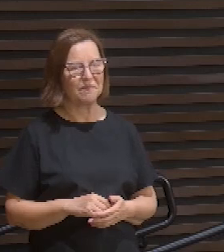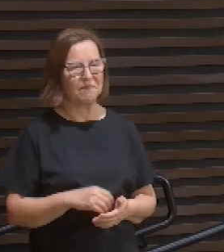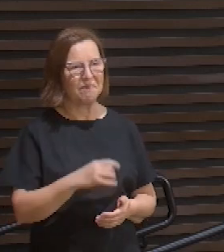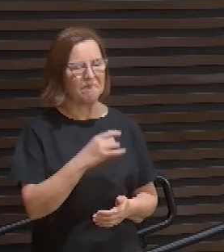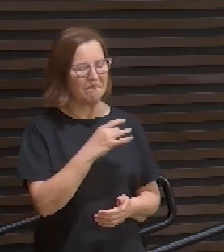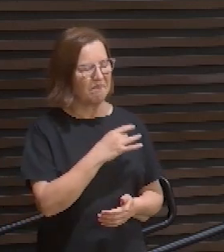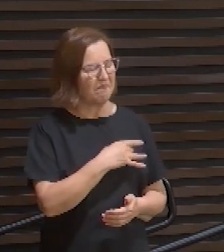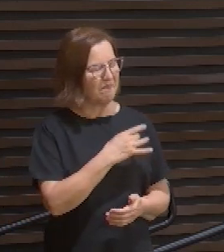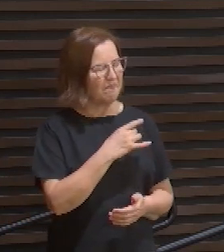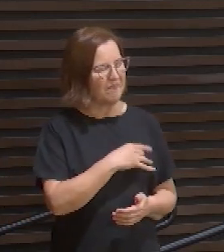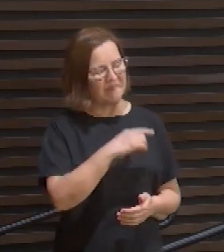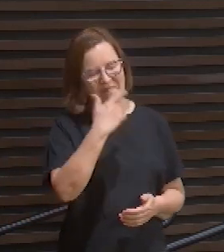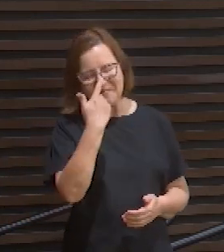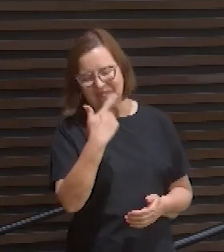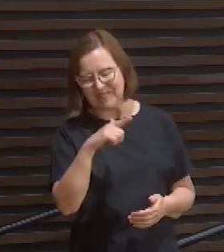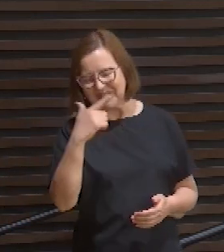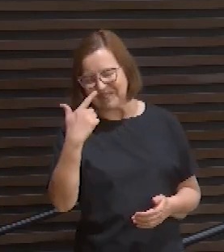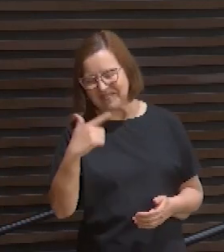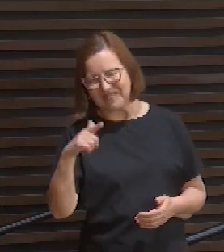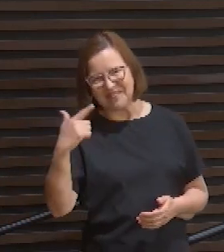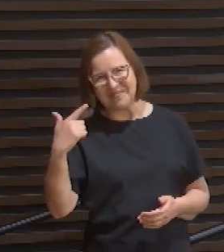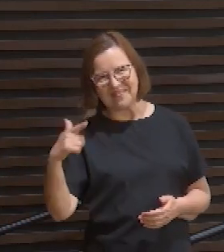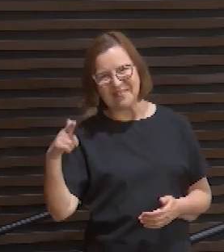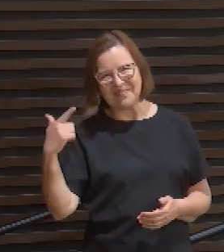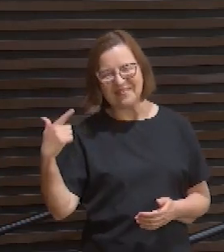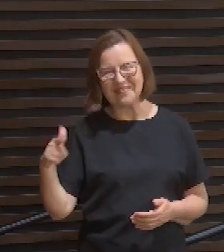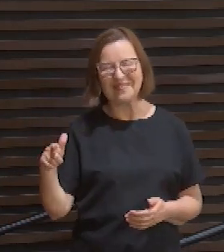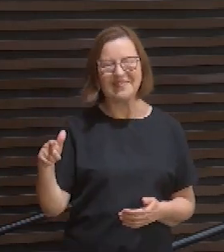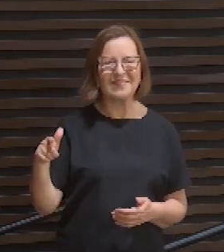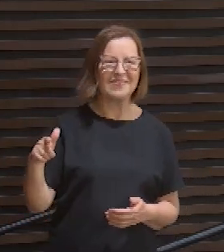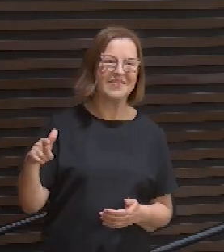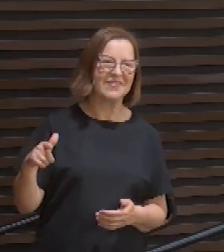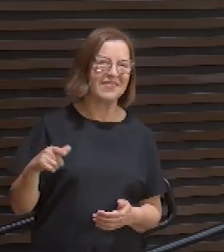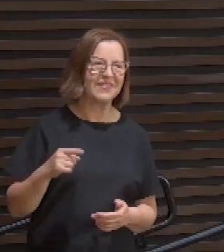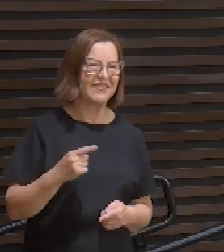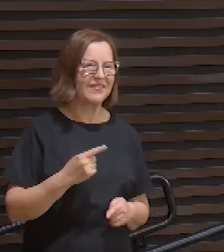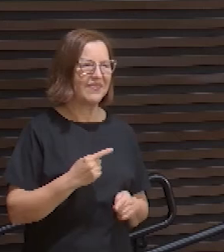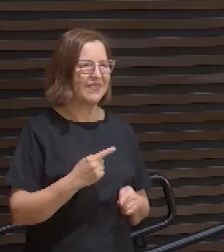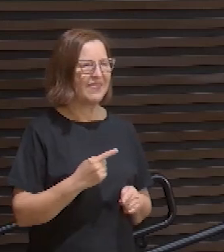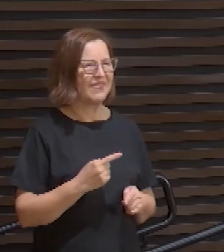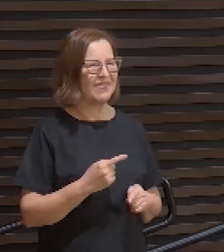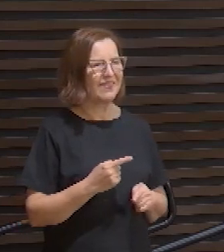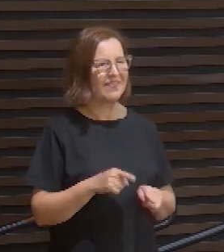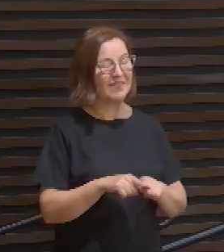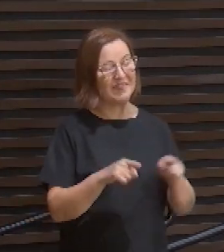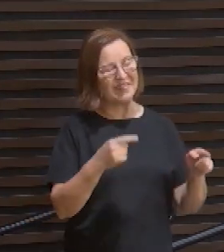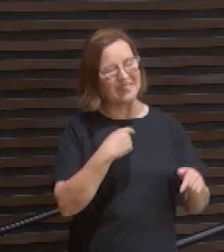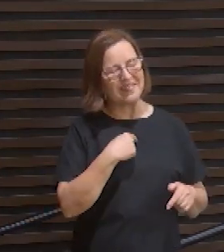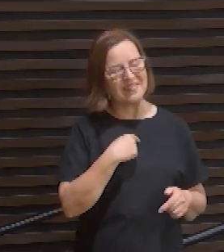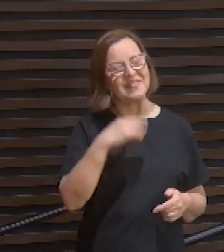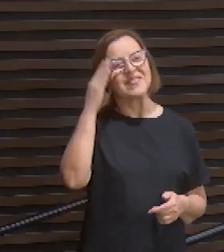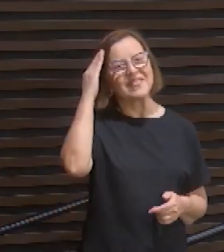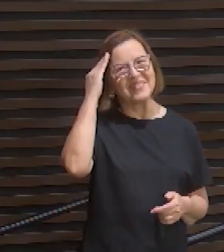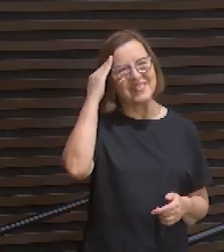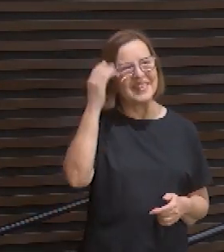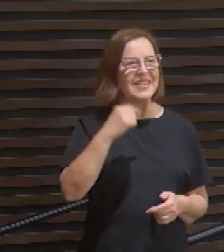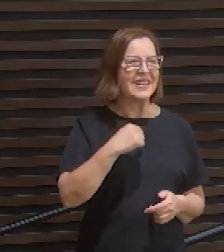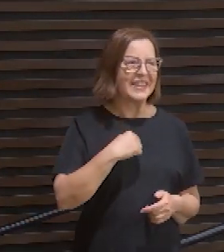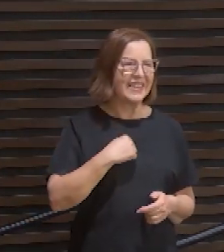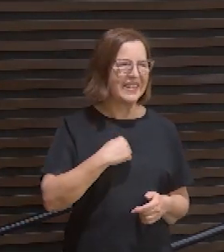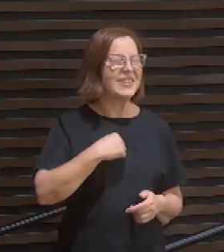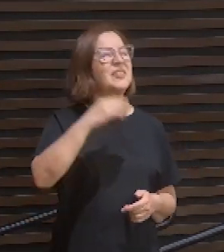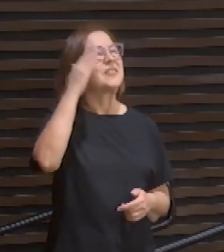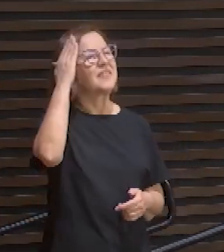vive. Temor não há, mas eu